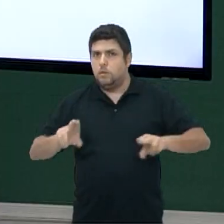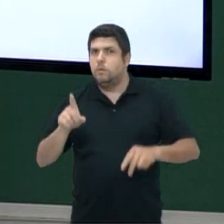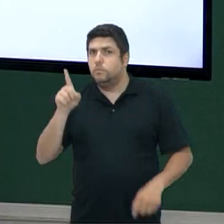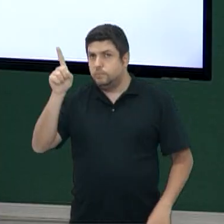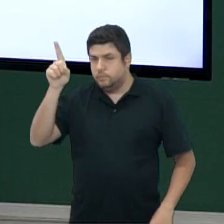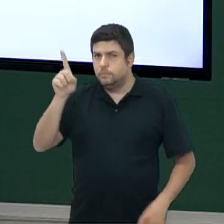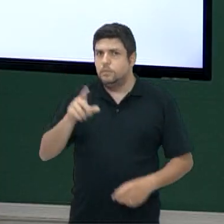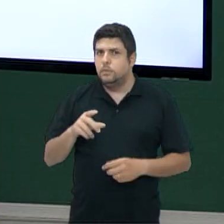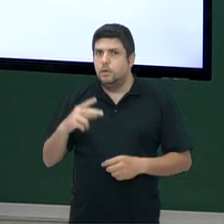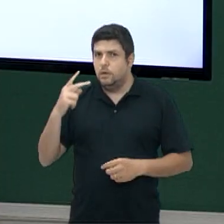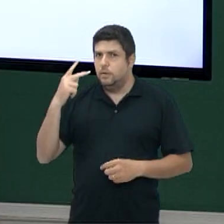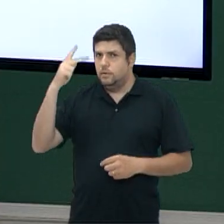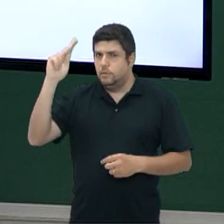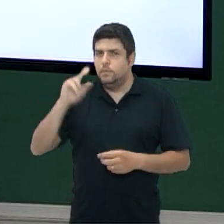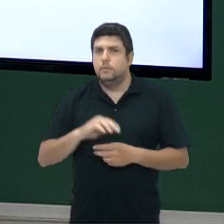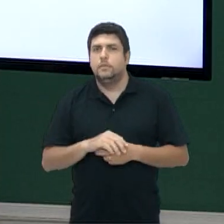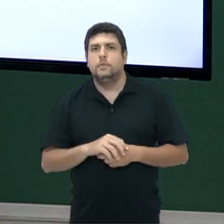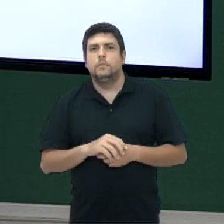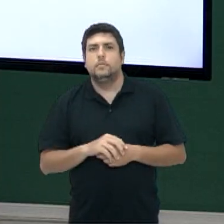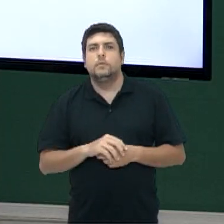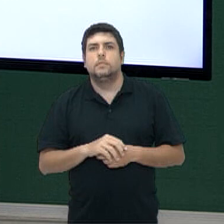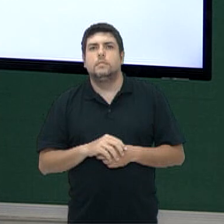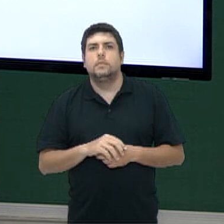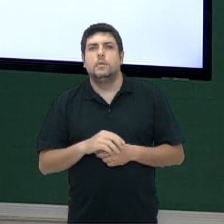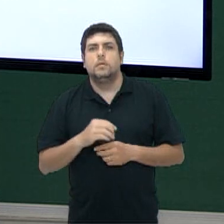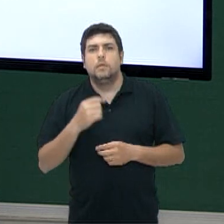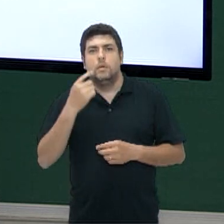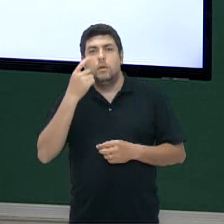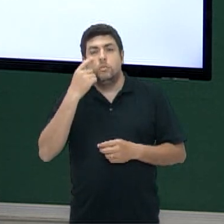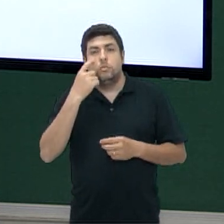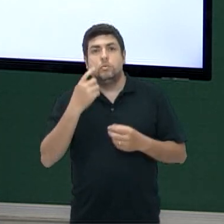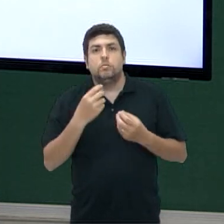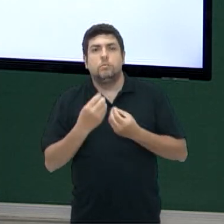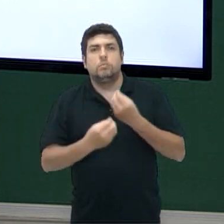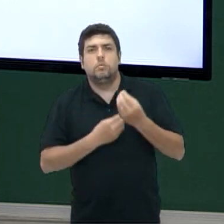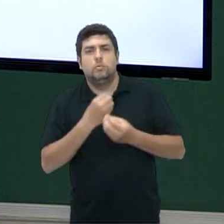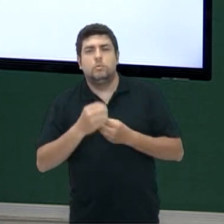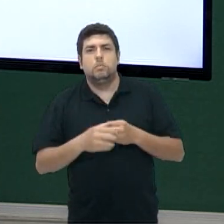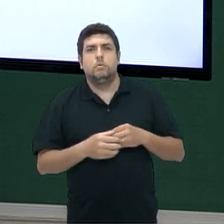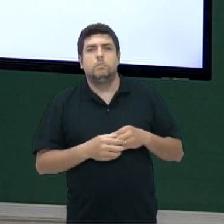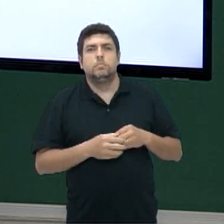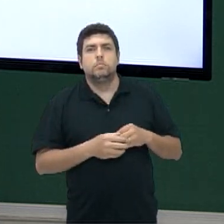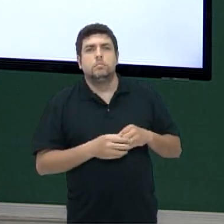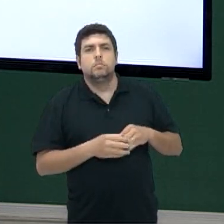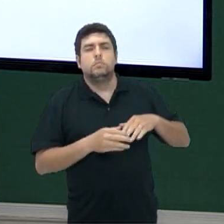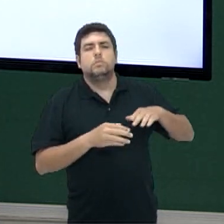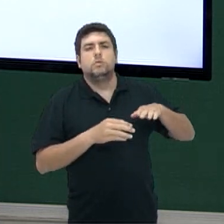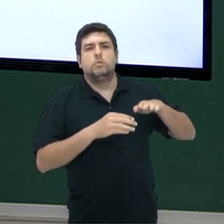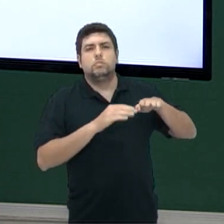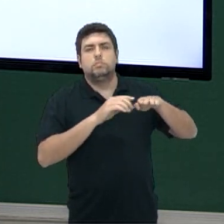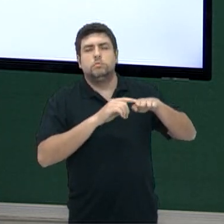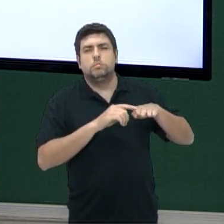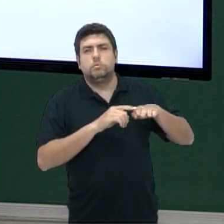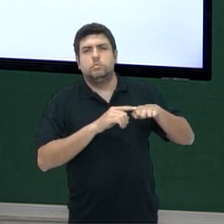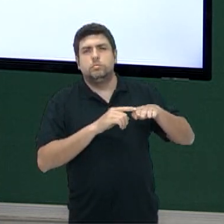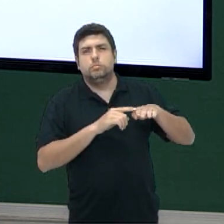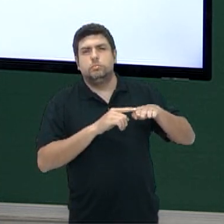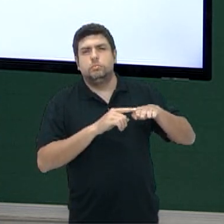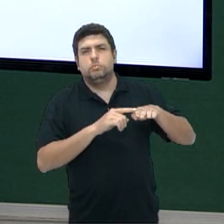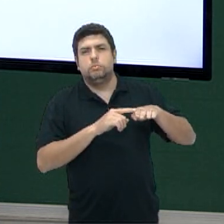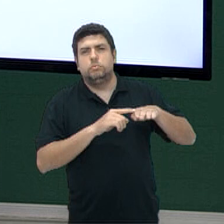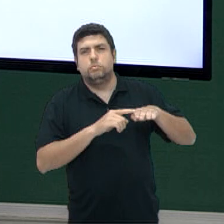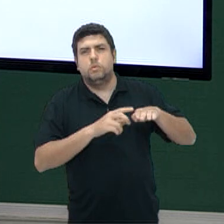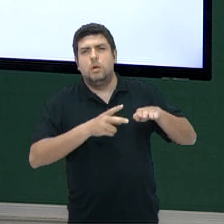Uma força de 8 newton e outra de 5 newton atuam num corpo que é mantido em repouso por uma terceira